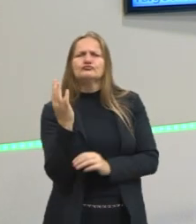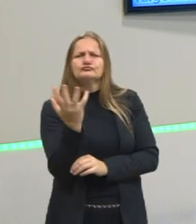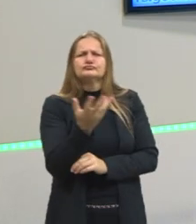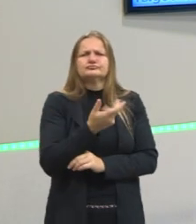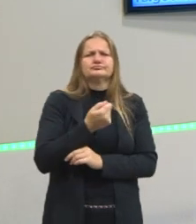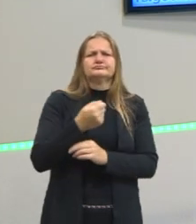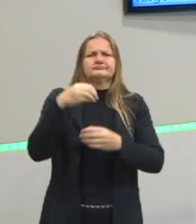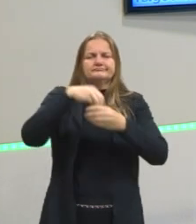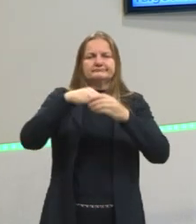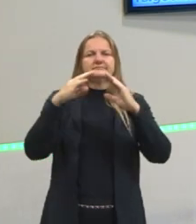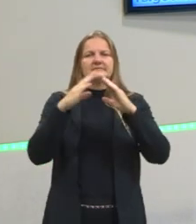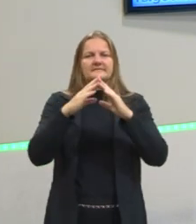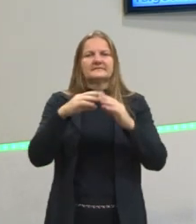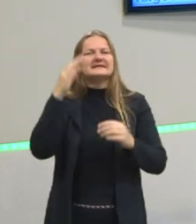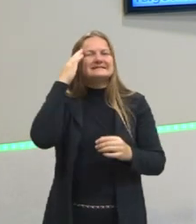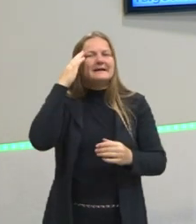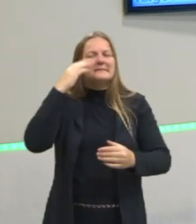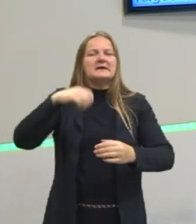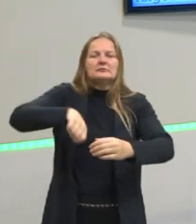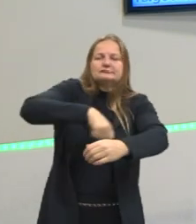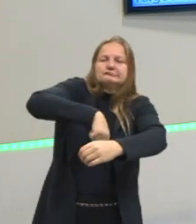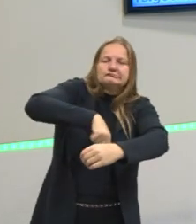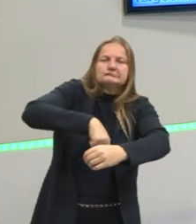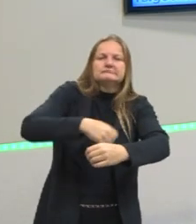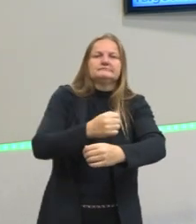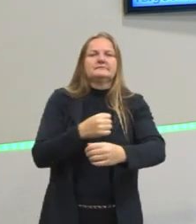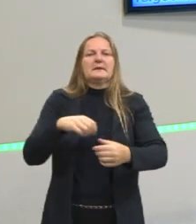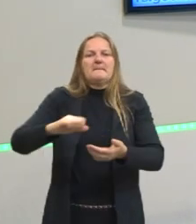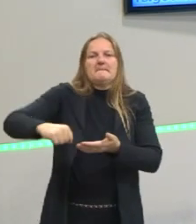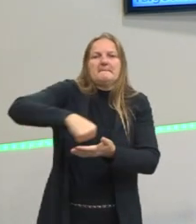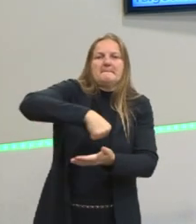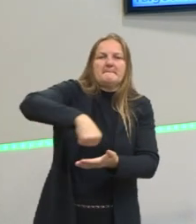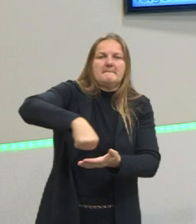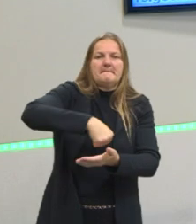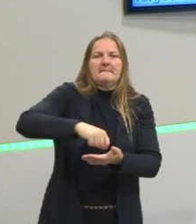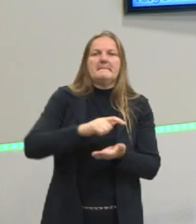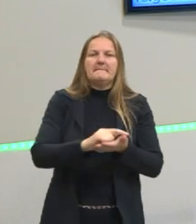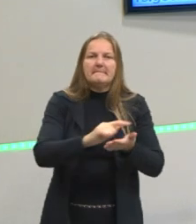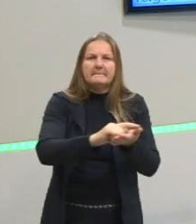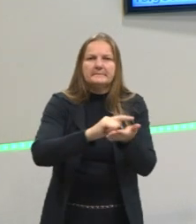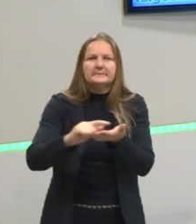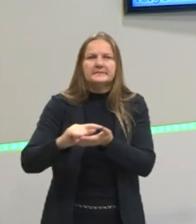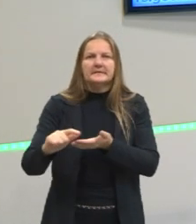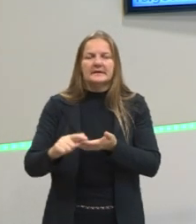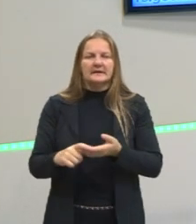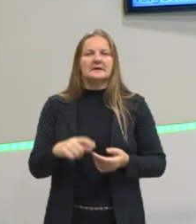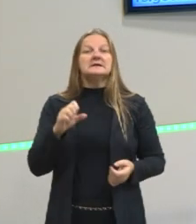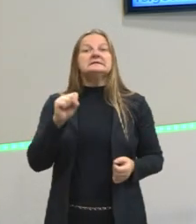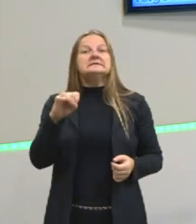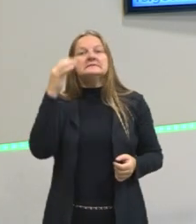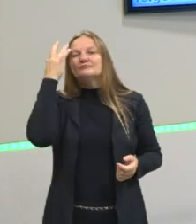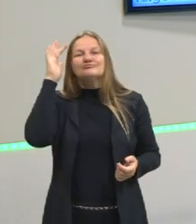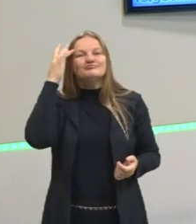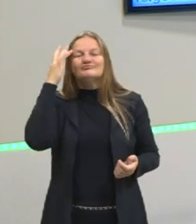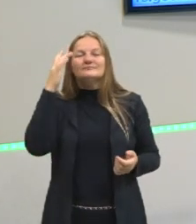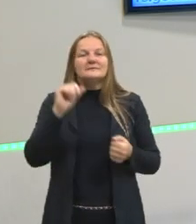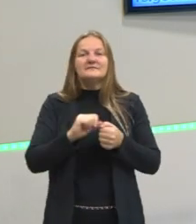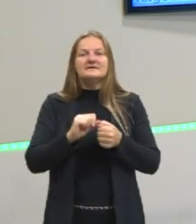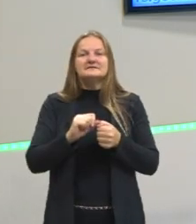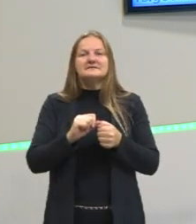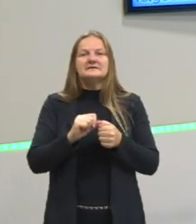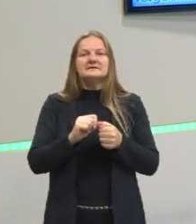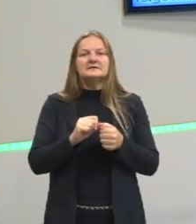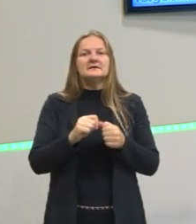domésticas precisa saber cozinhar passar lavar Porque se ela não souber fazer